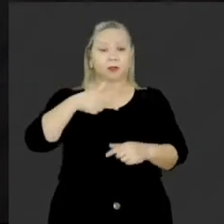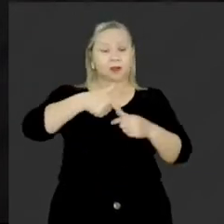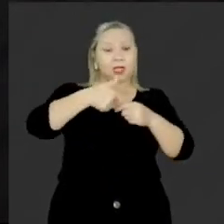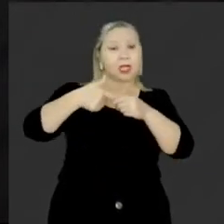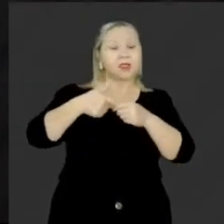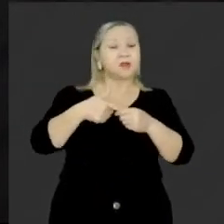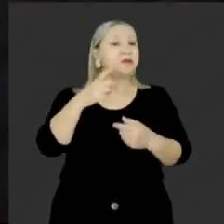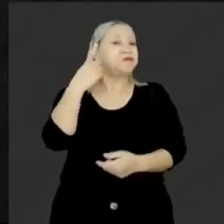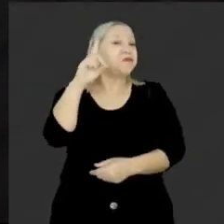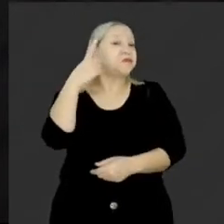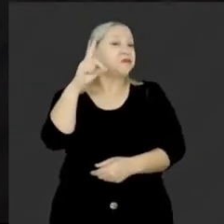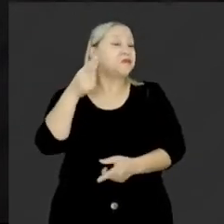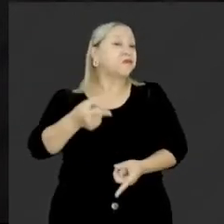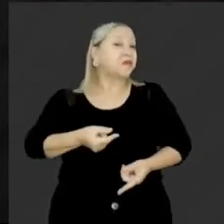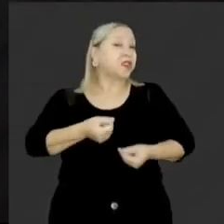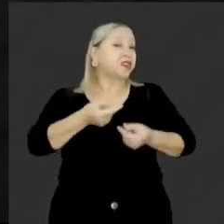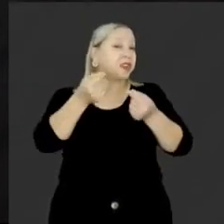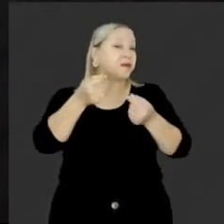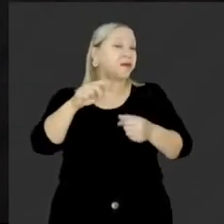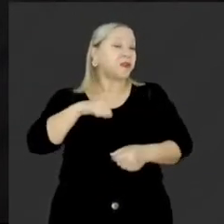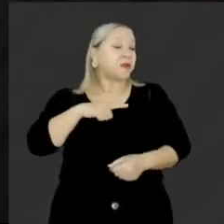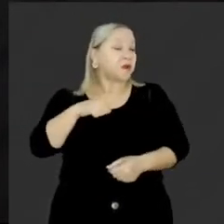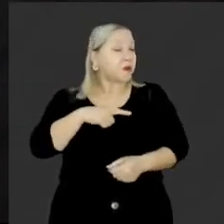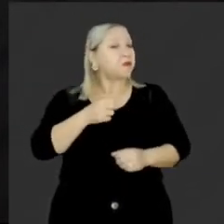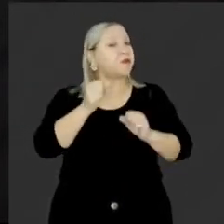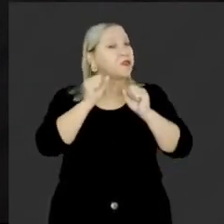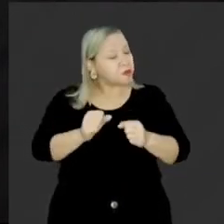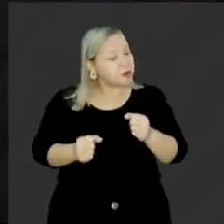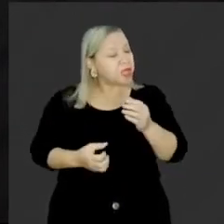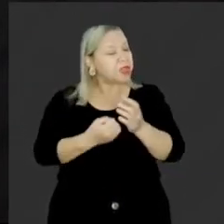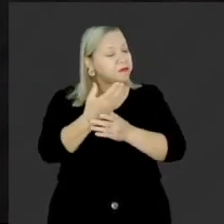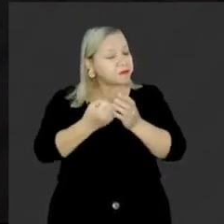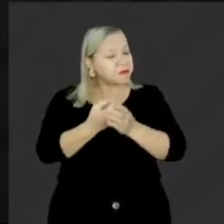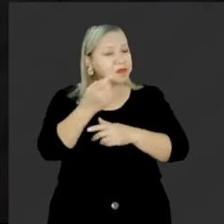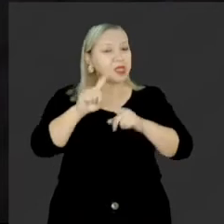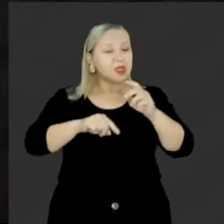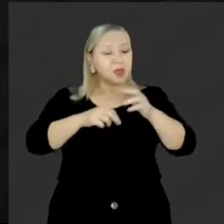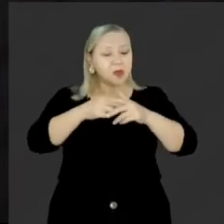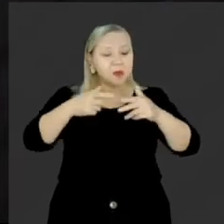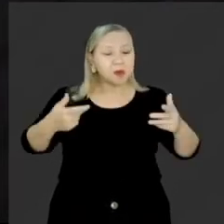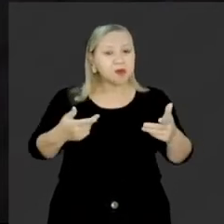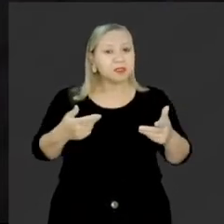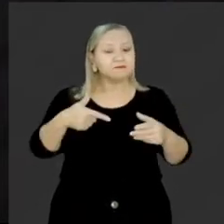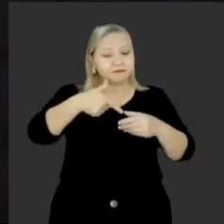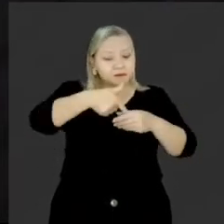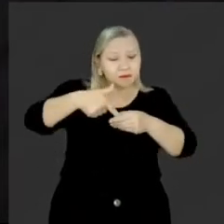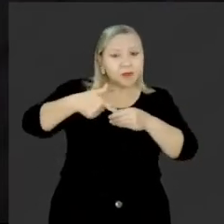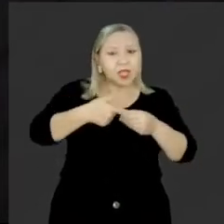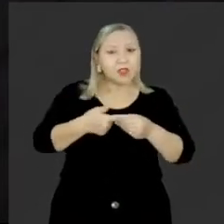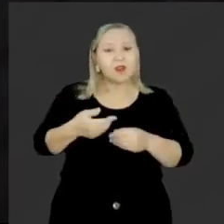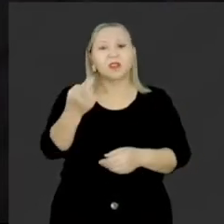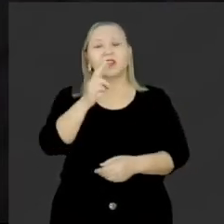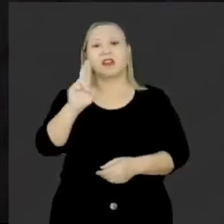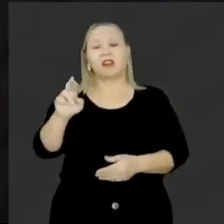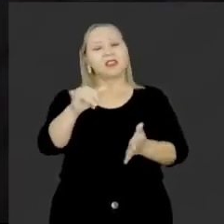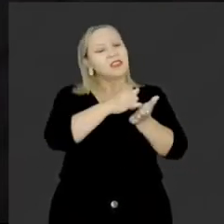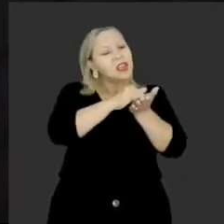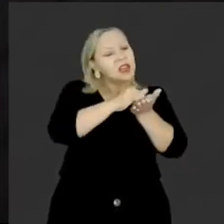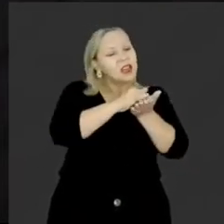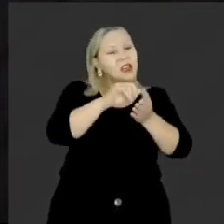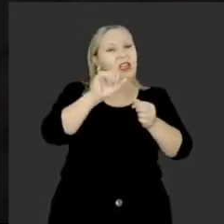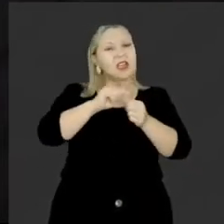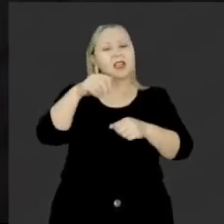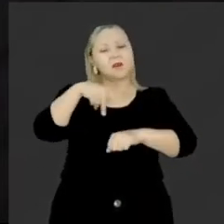as mentiras do Moro, com as mentiras do Dallagnol, que a imprensa tem dificuldade de reconhecer o erro que